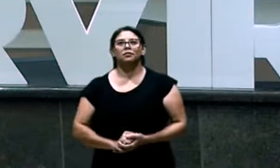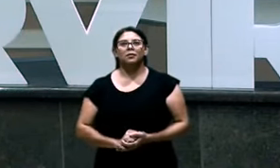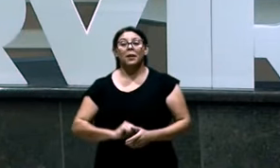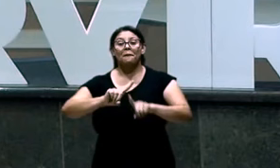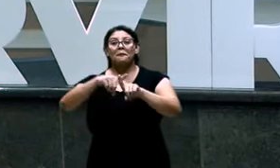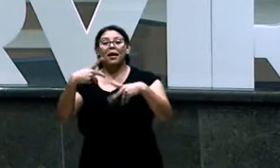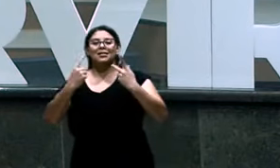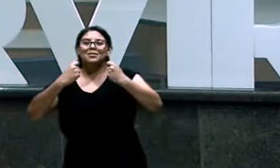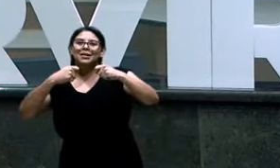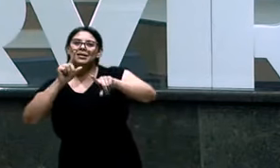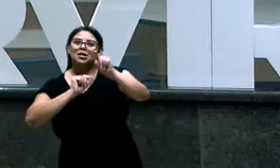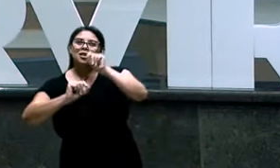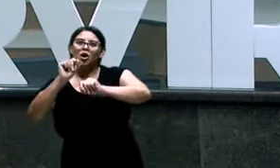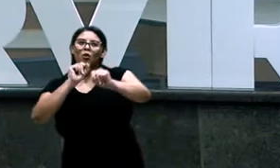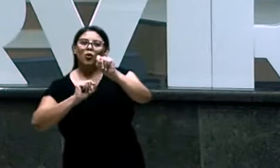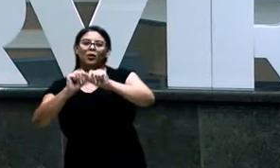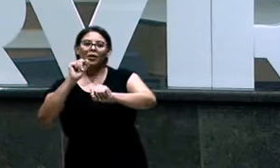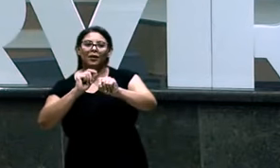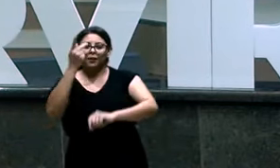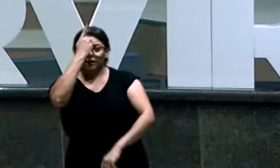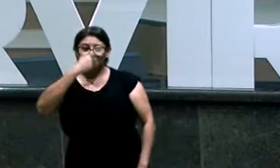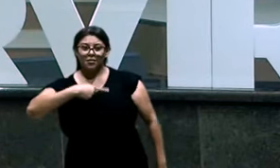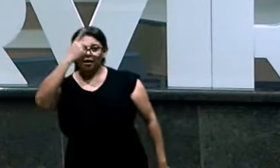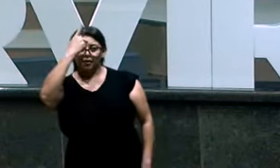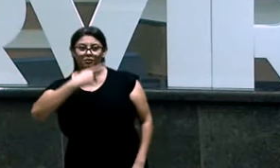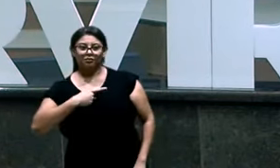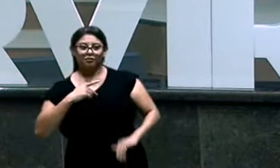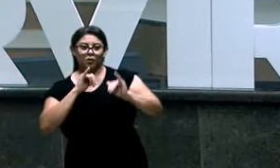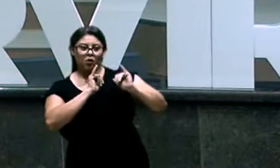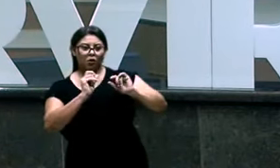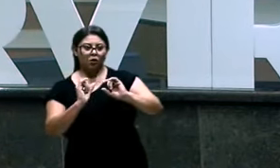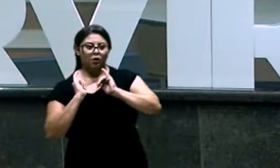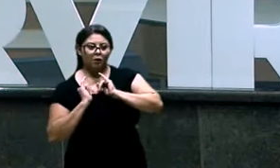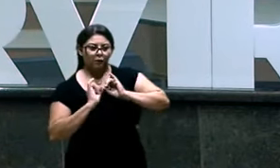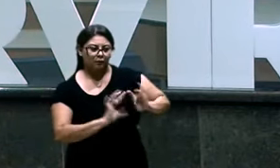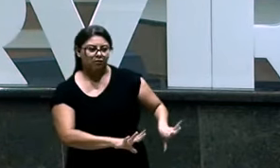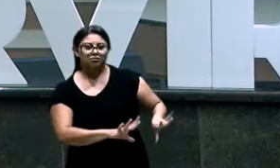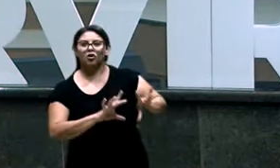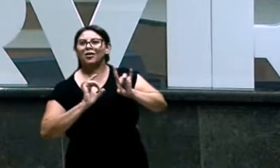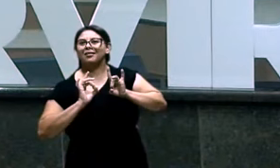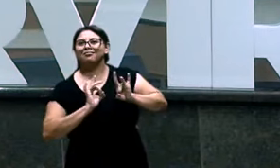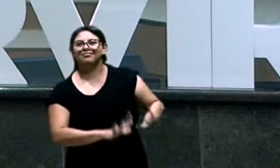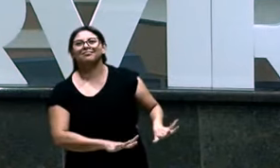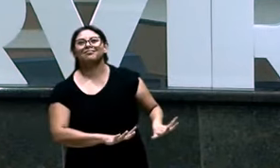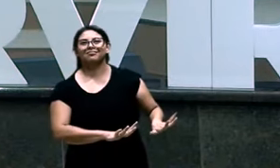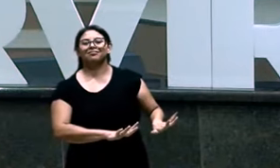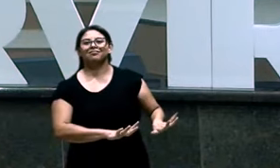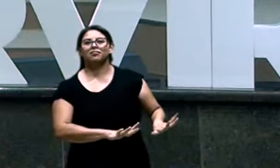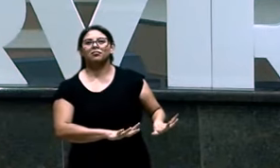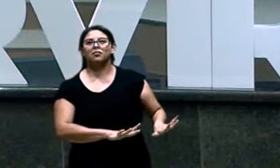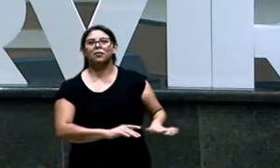privilégios, o meu novo endereço vai ser no deserto da Judéia. Quer abrir mão dos